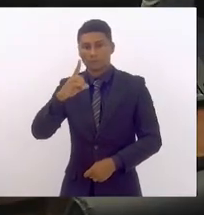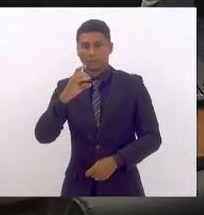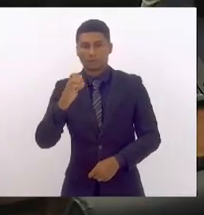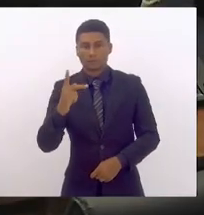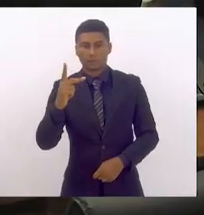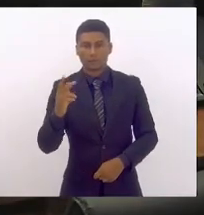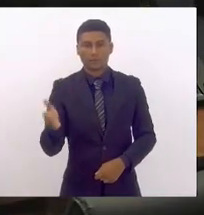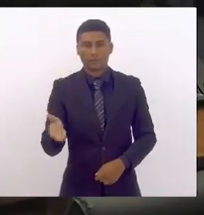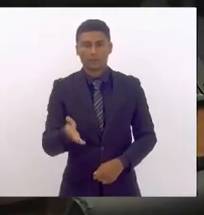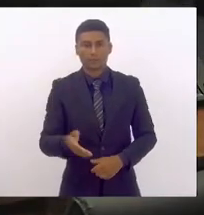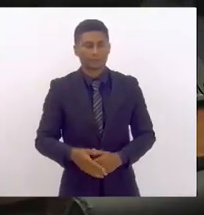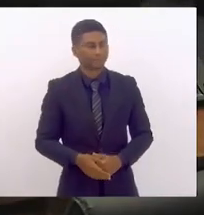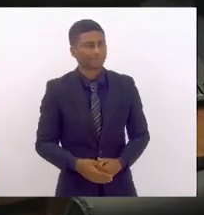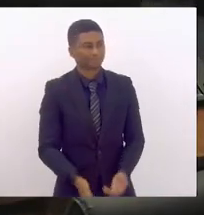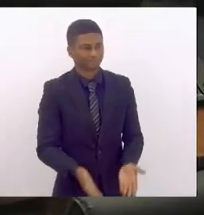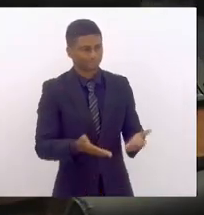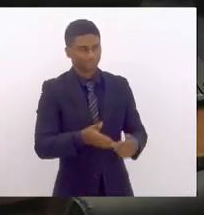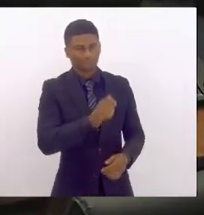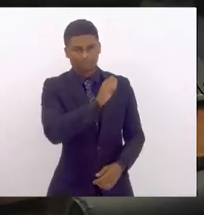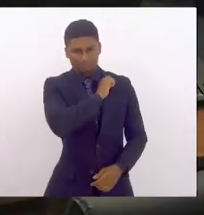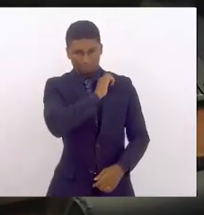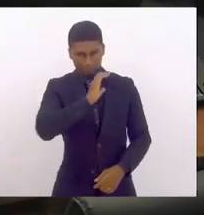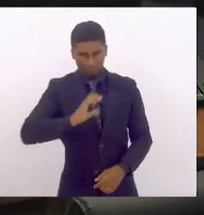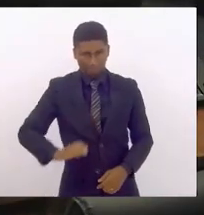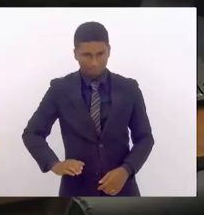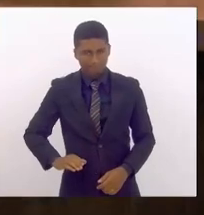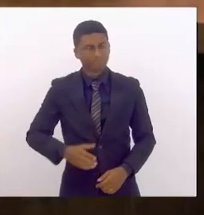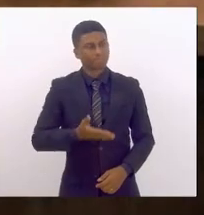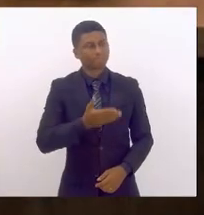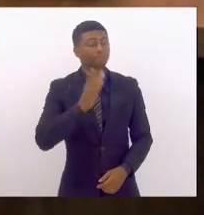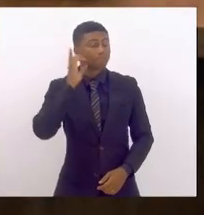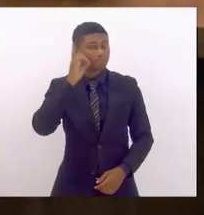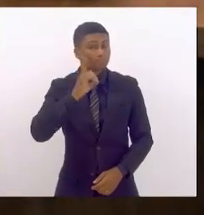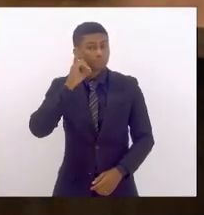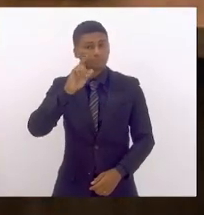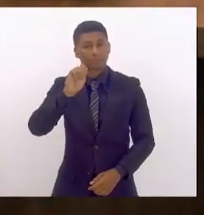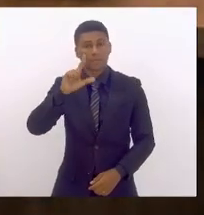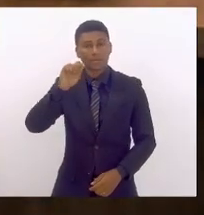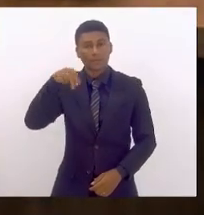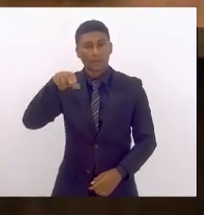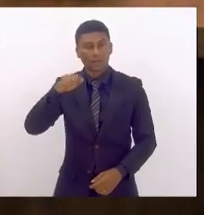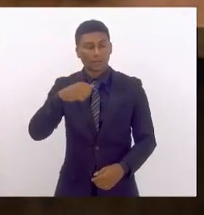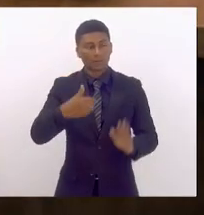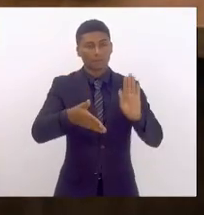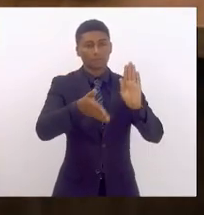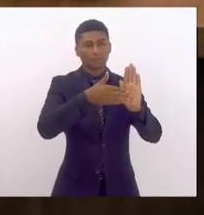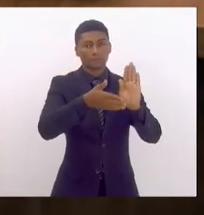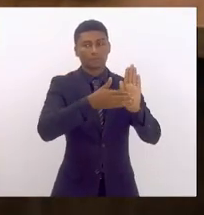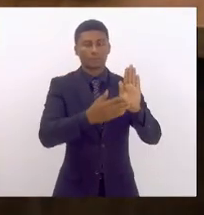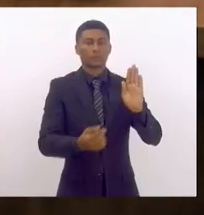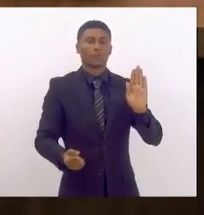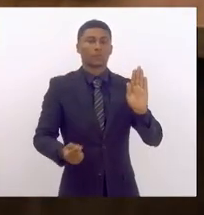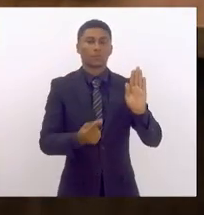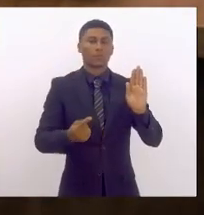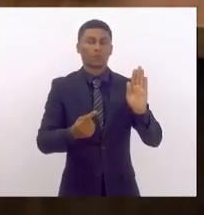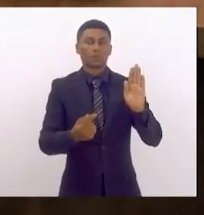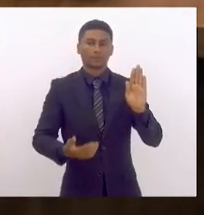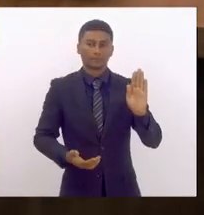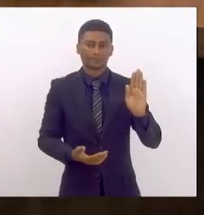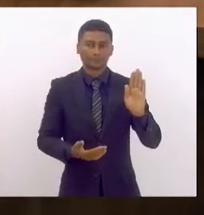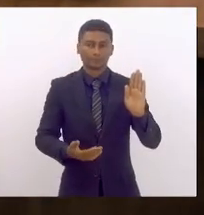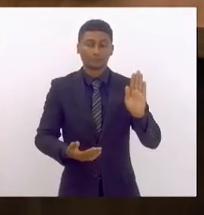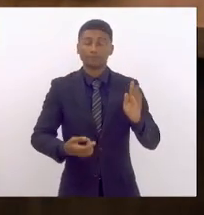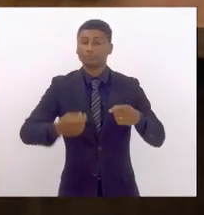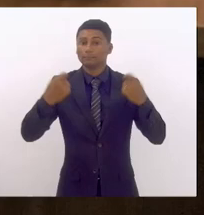Deputado André celiano a deputada Lana Passos propõe é que haja uma digamos assim uma definição